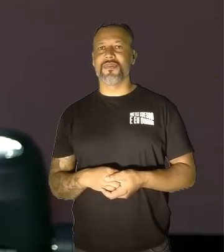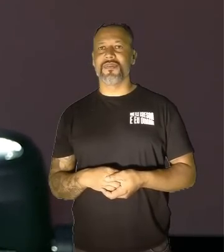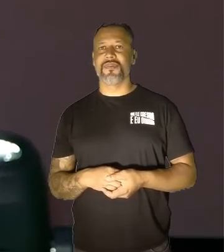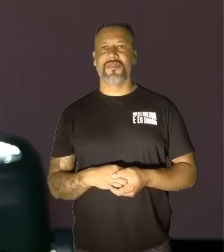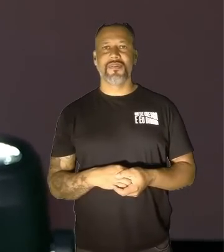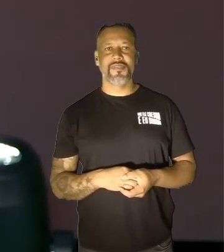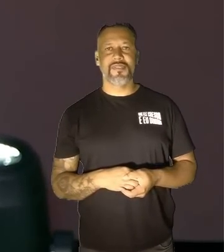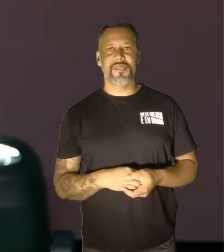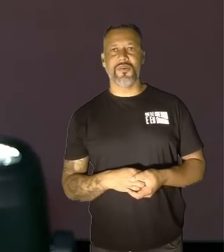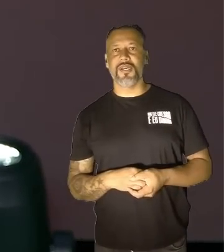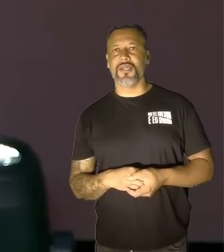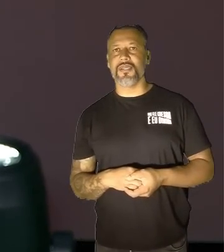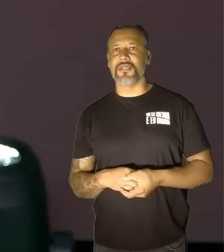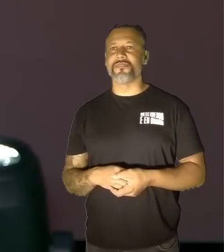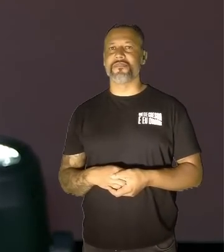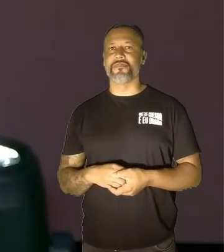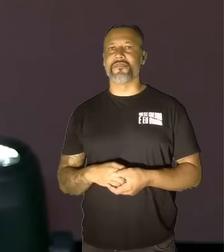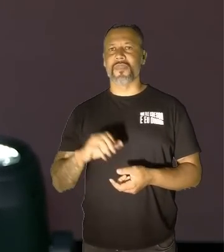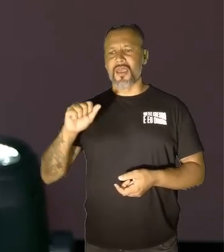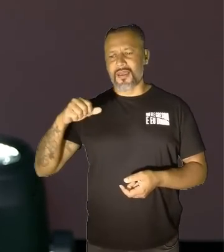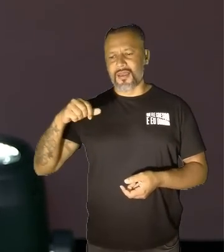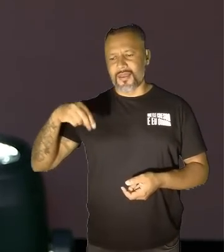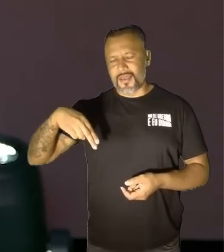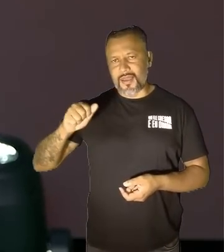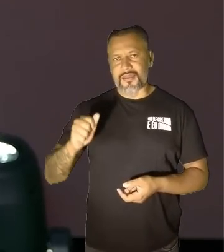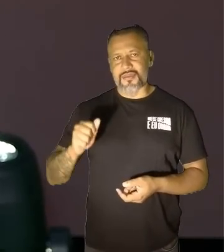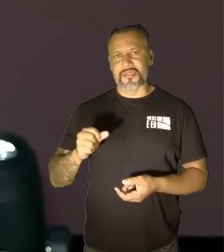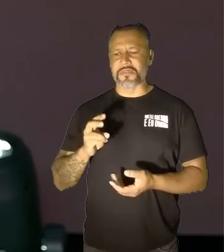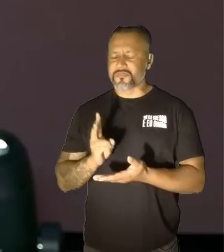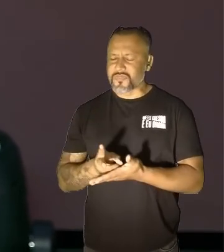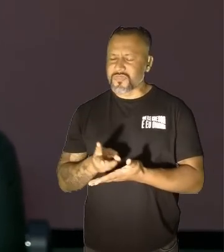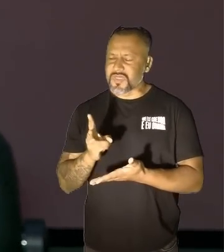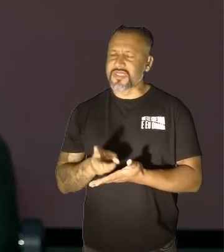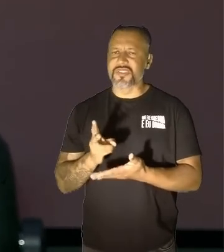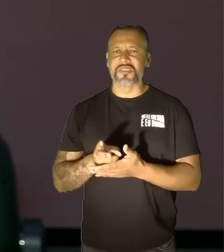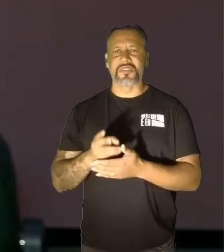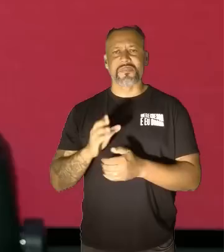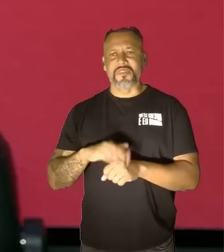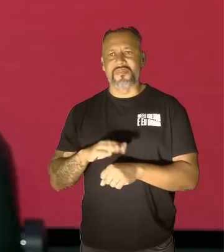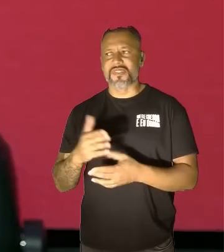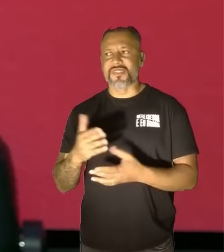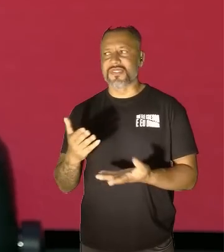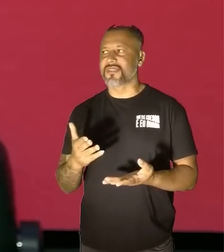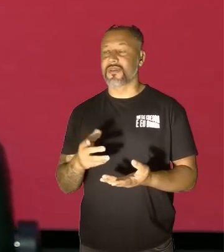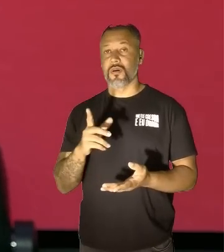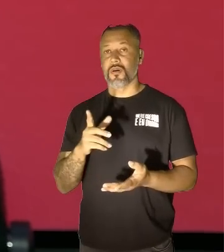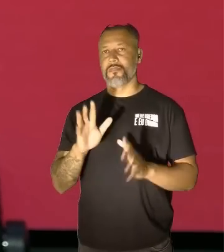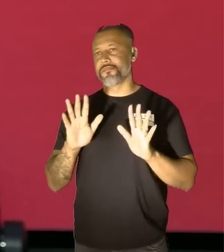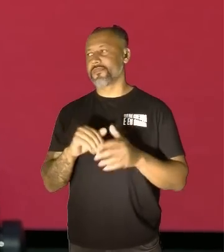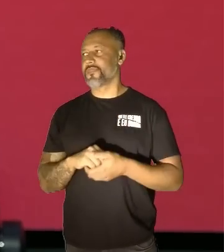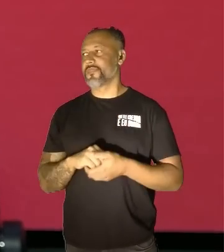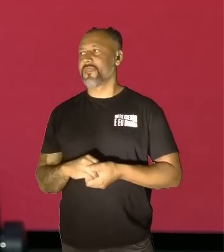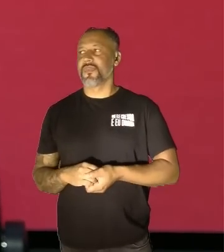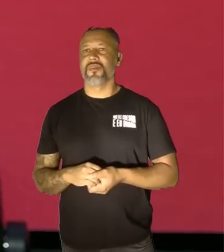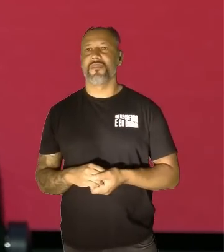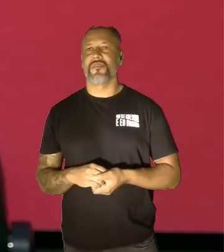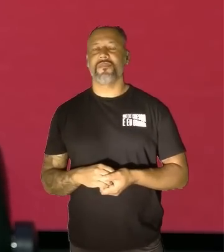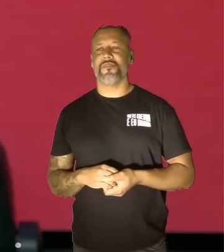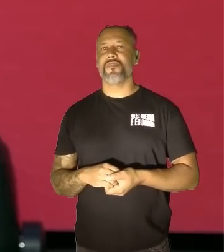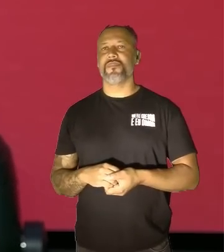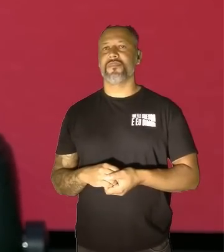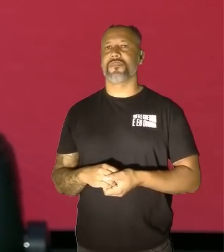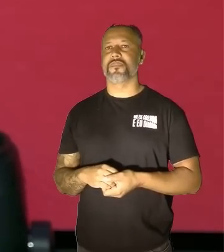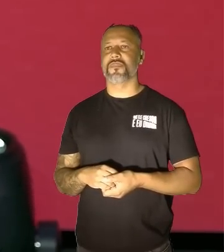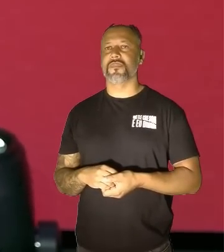que aponta para o destino, para onde ele está indo. Olha aqui, eu quero liberar a primeira palavra sobre a sua vida. Ana